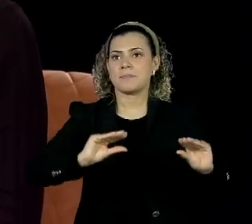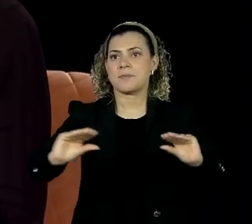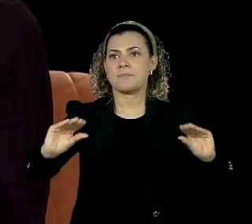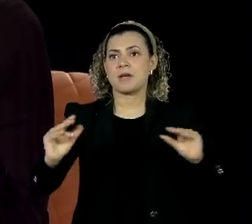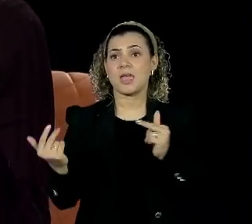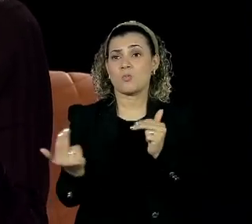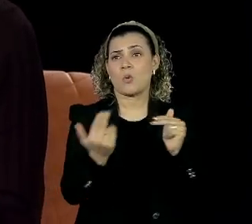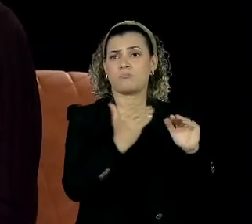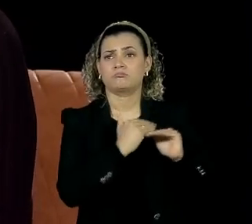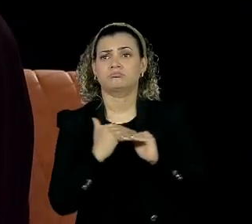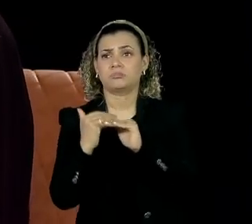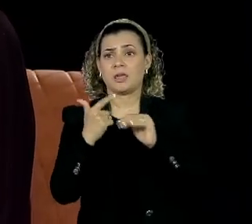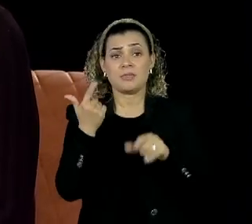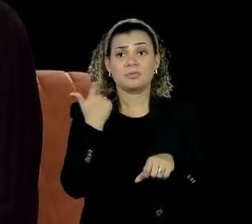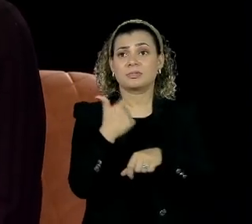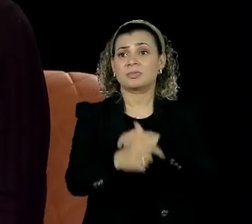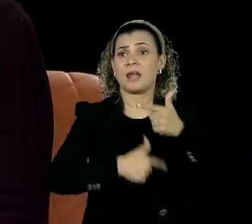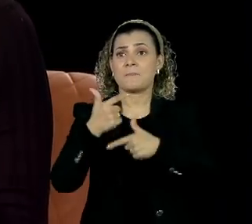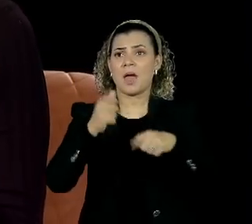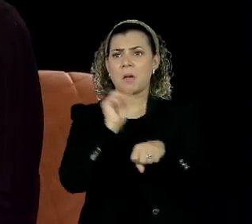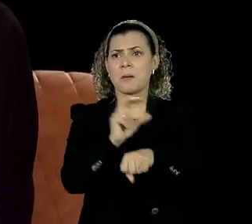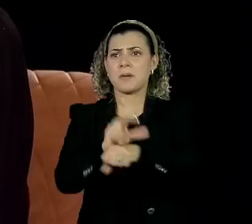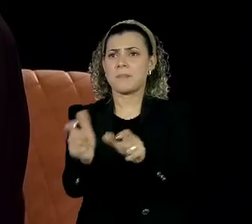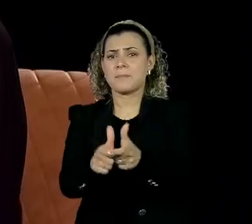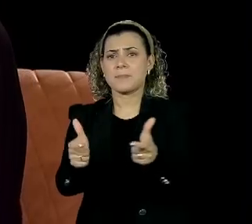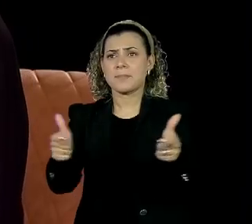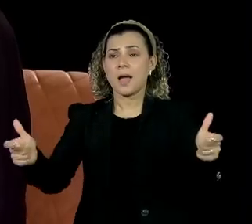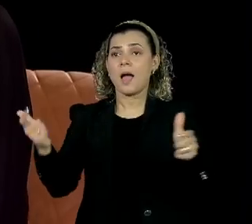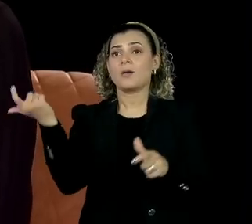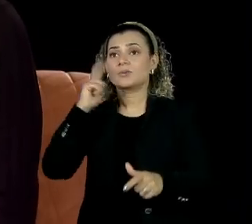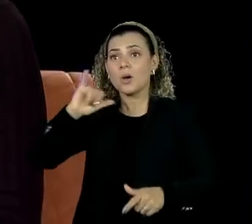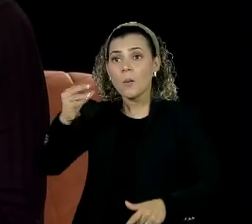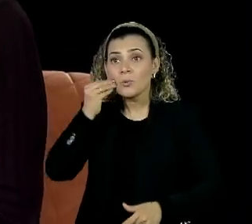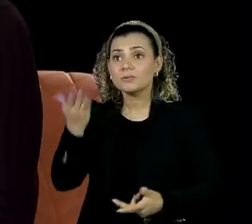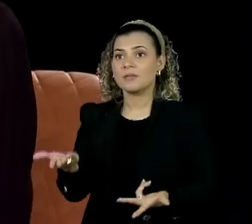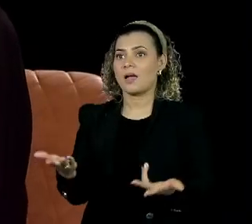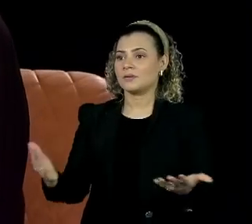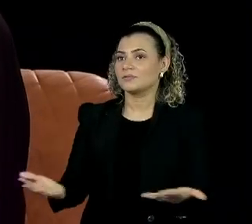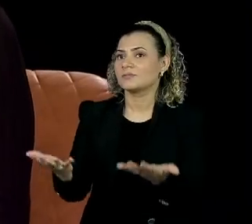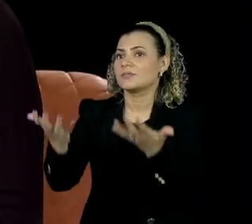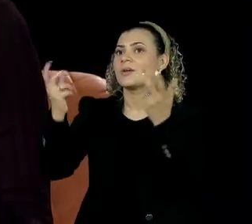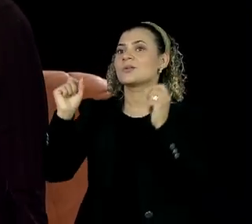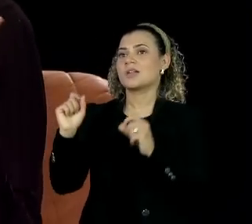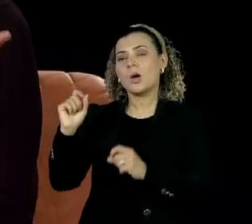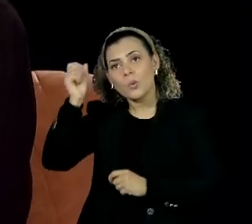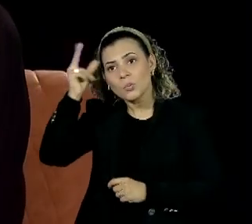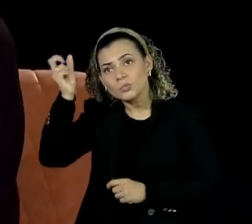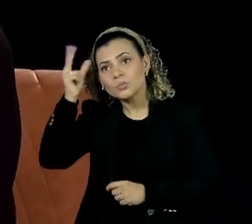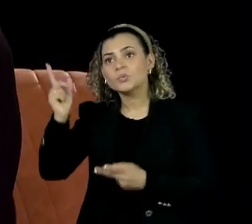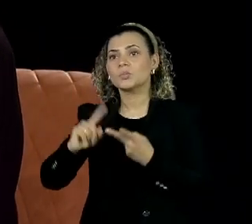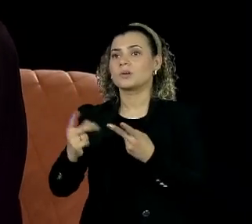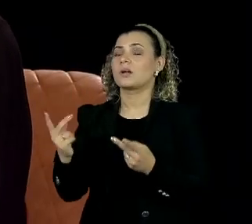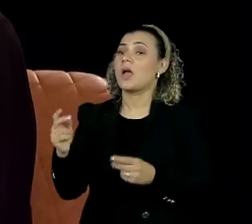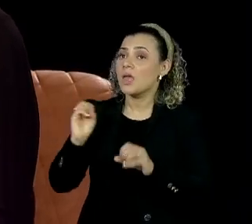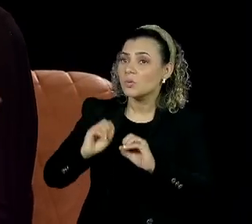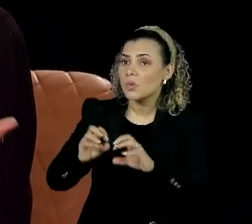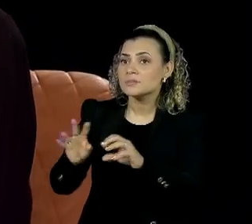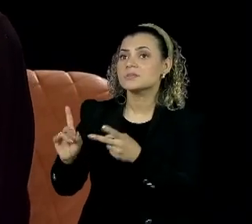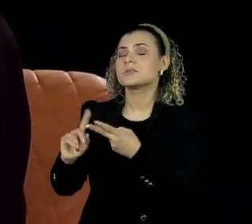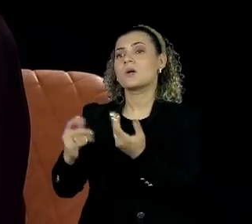a gente precisa gerar emprego, que a gente precisa criar oportunidade, que a gente precisa valorizar a cultura, a educação,